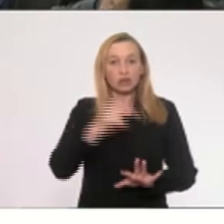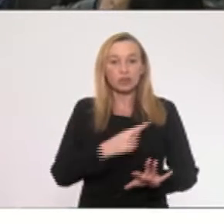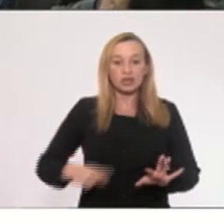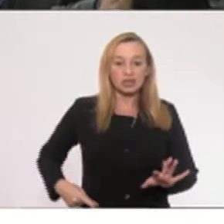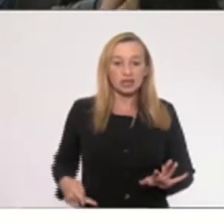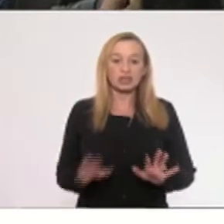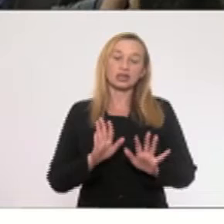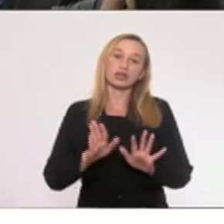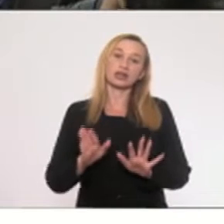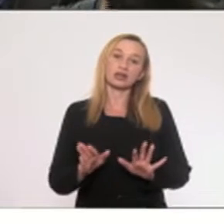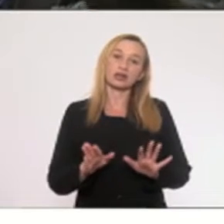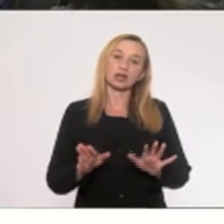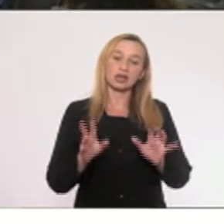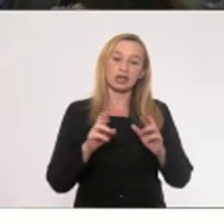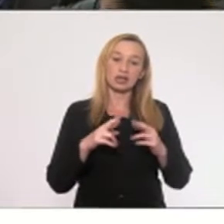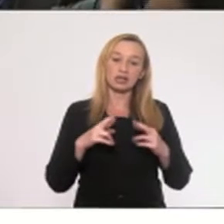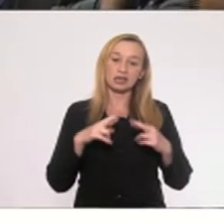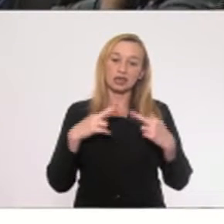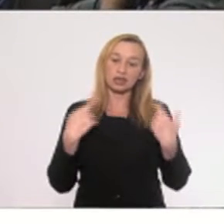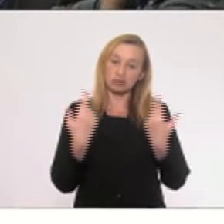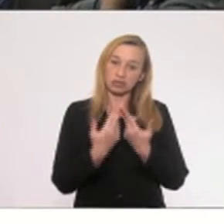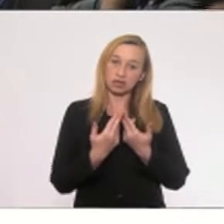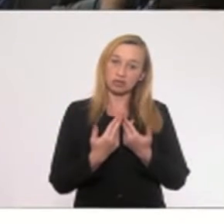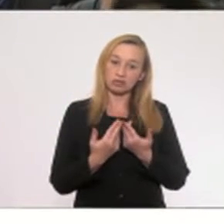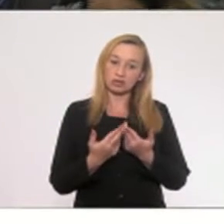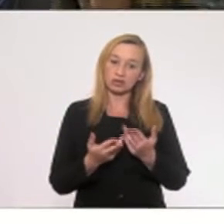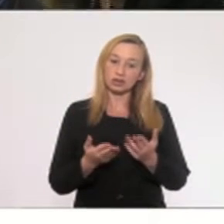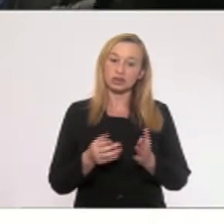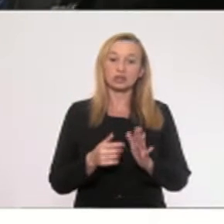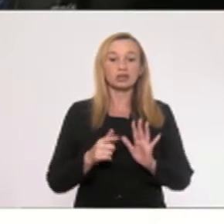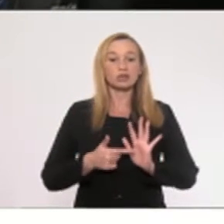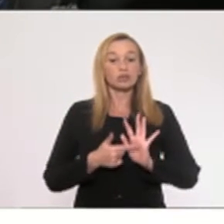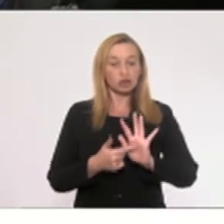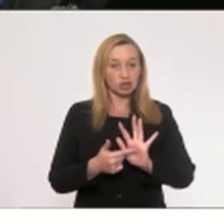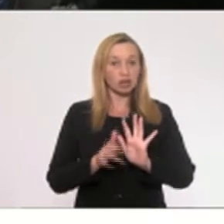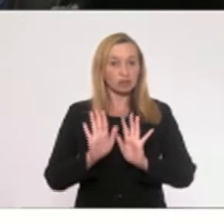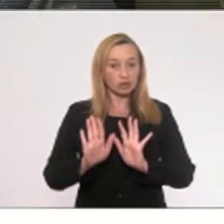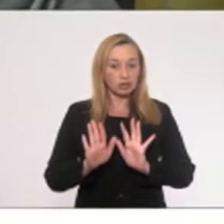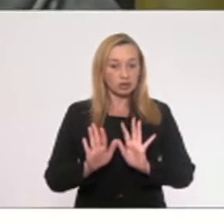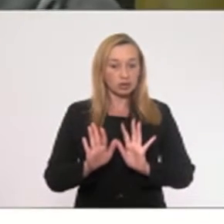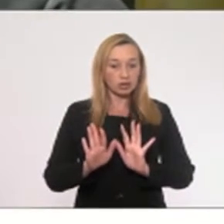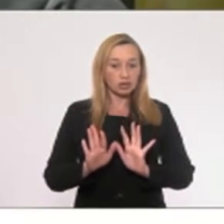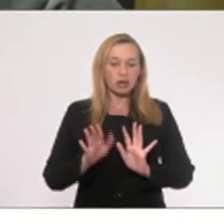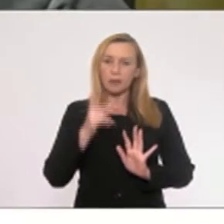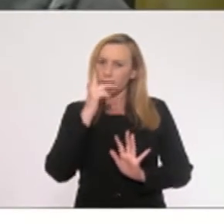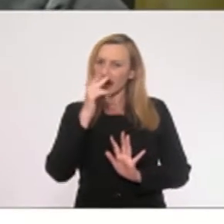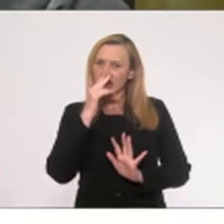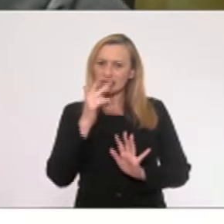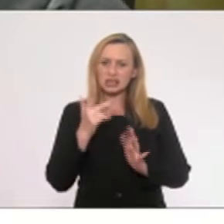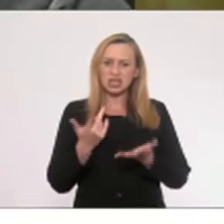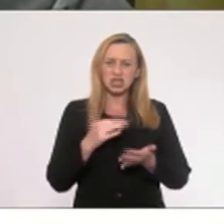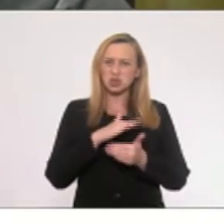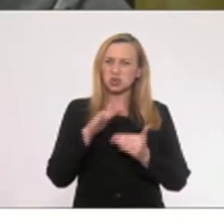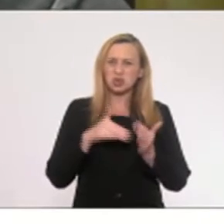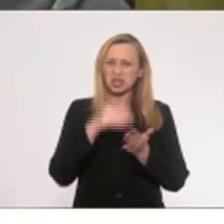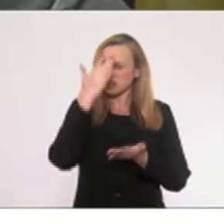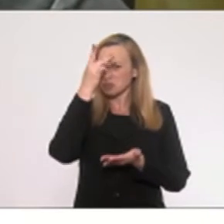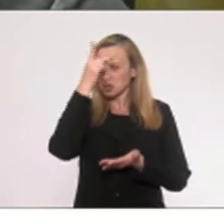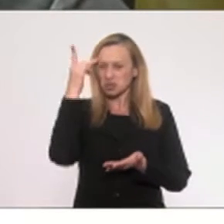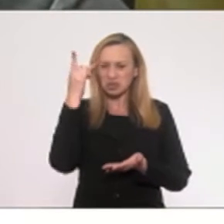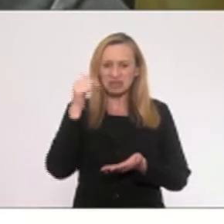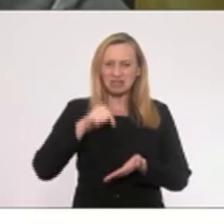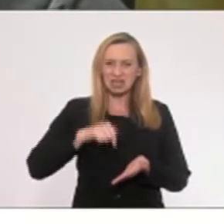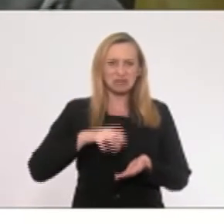transmitida e quando Vossa Excelência vocifera ao microfone dizendo que quer transparência, leva a crer que todos nós não eu queremos, já ia inclusive o dizer deputado isso.